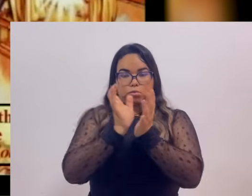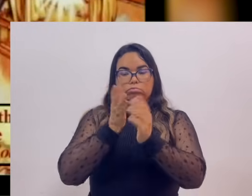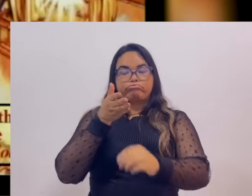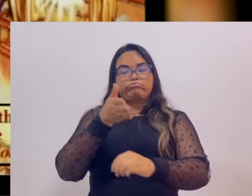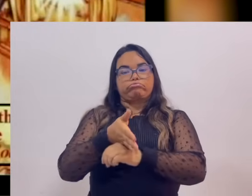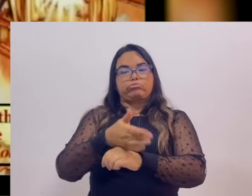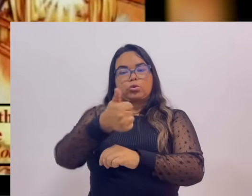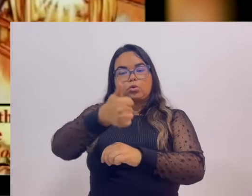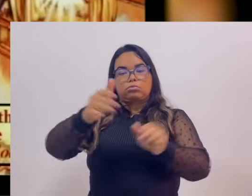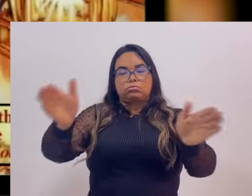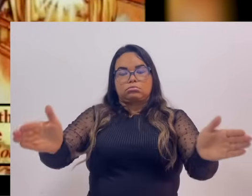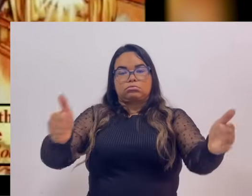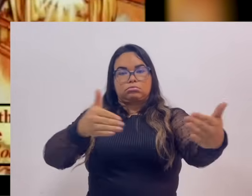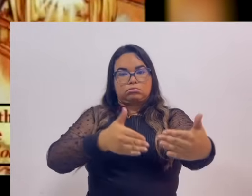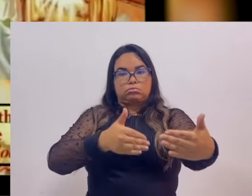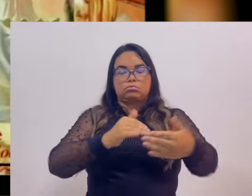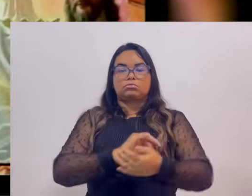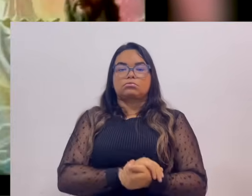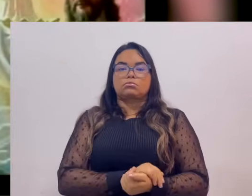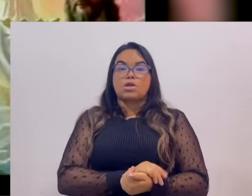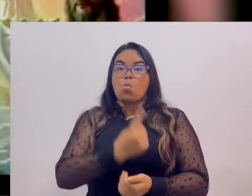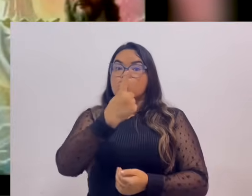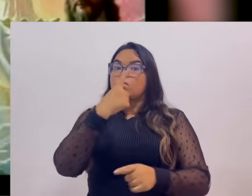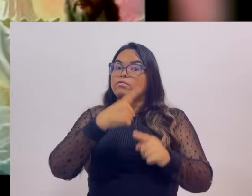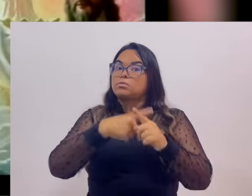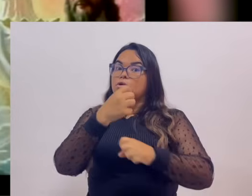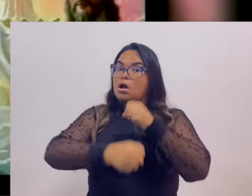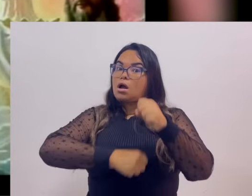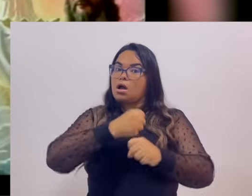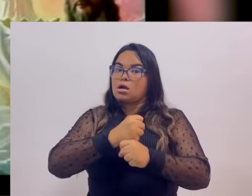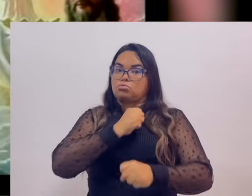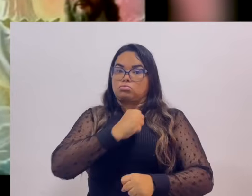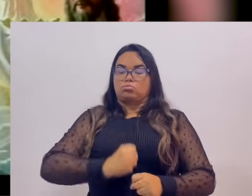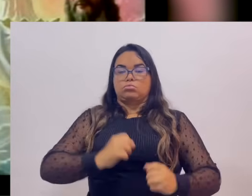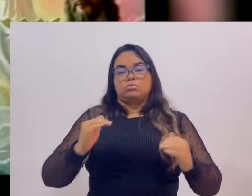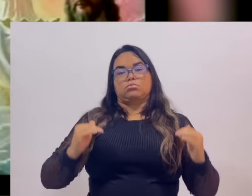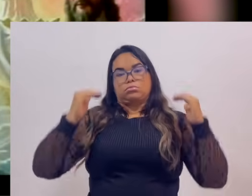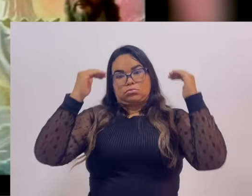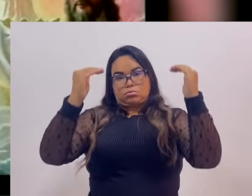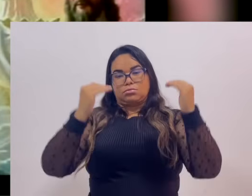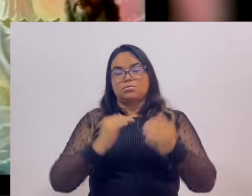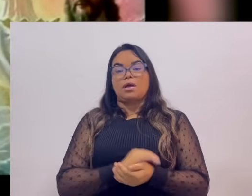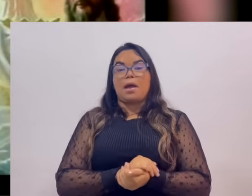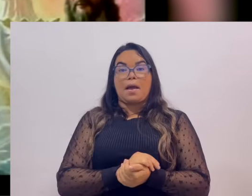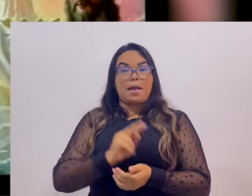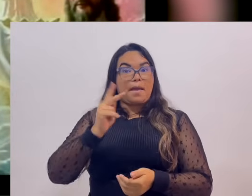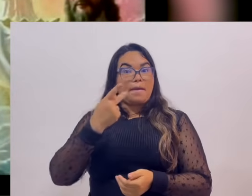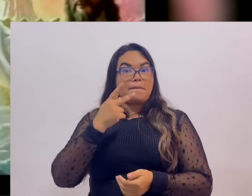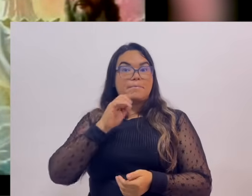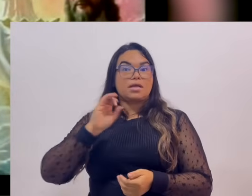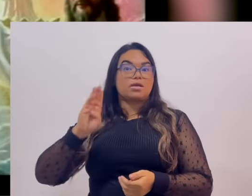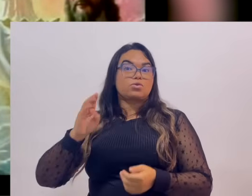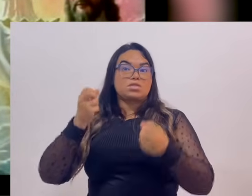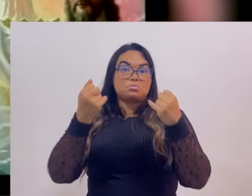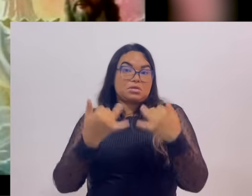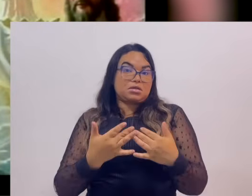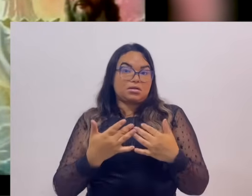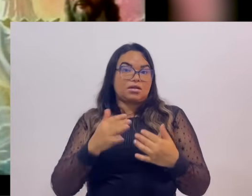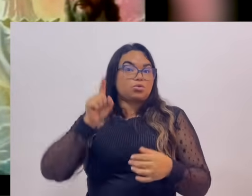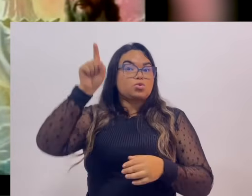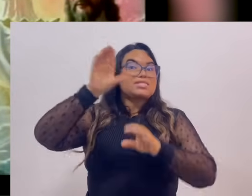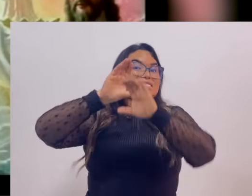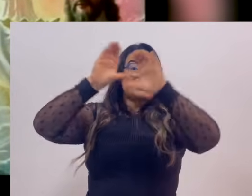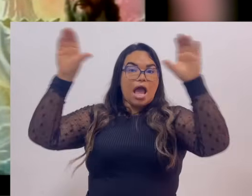serviço representando a santificação na vida portanto temos um grande sumo sacerdote Jesus